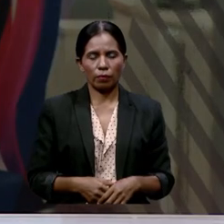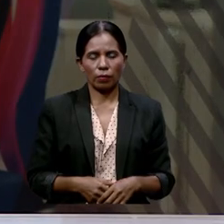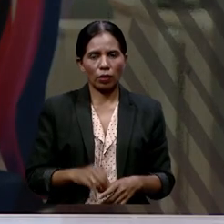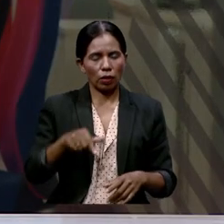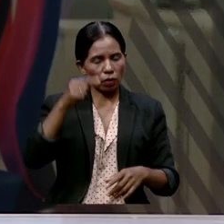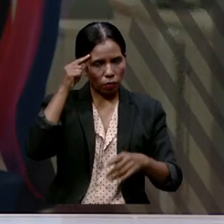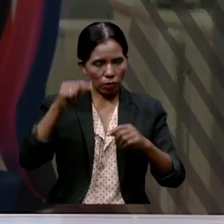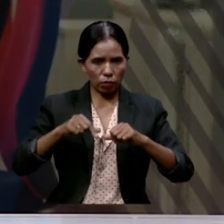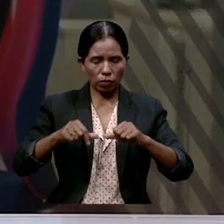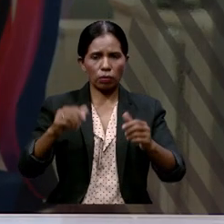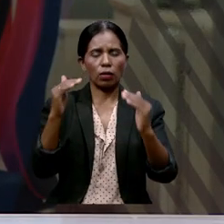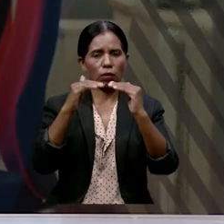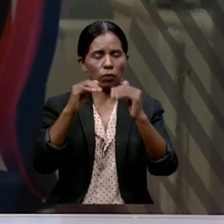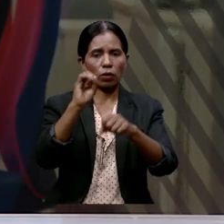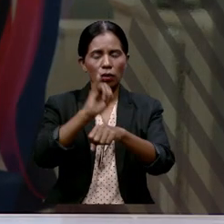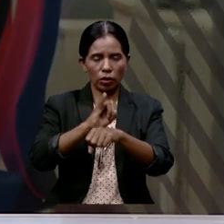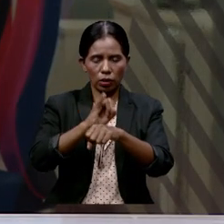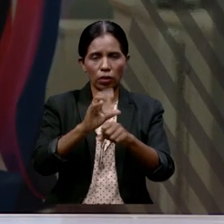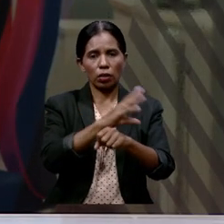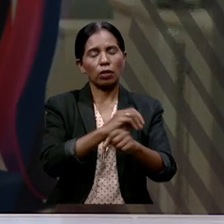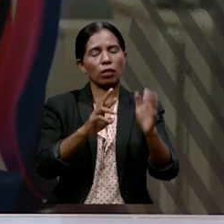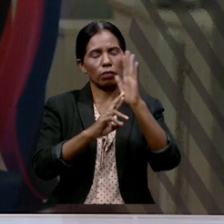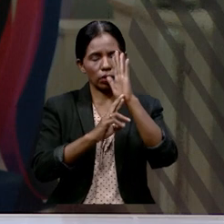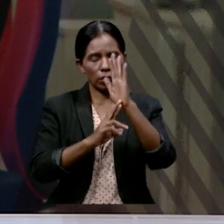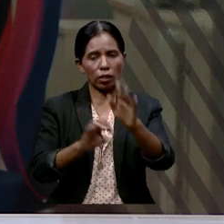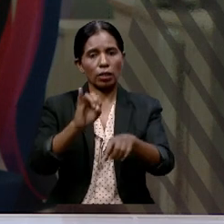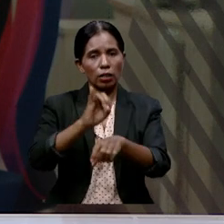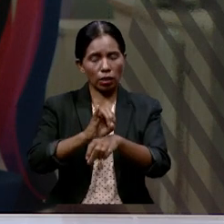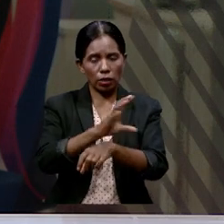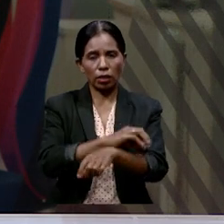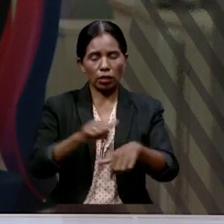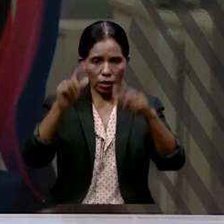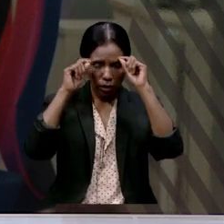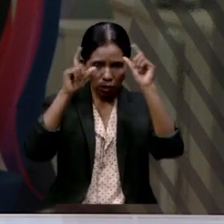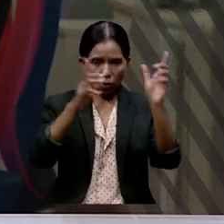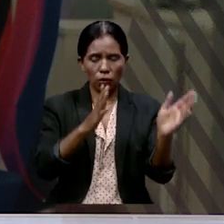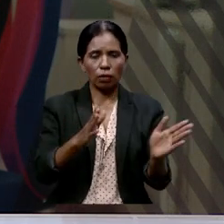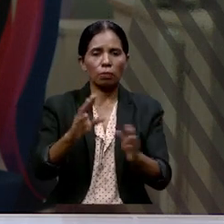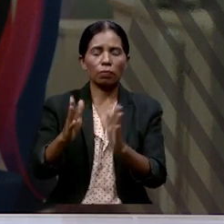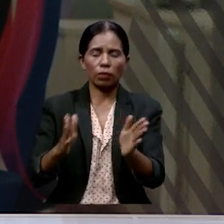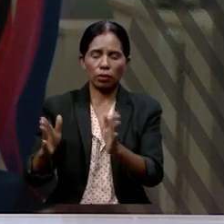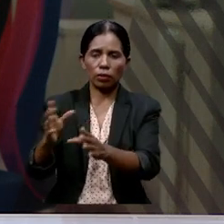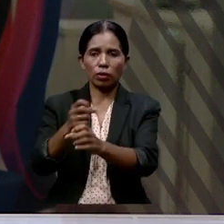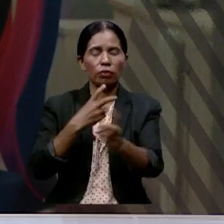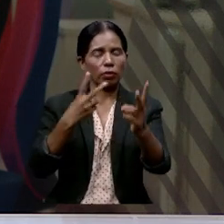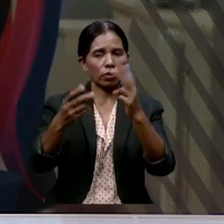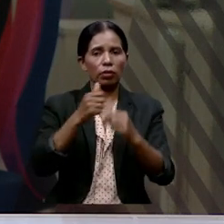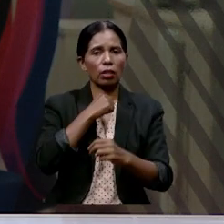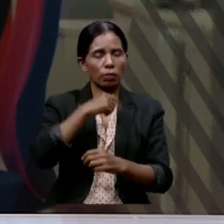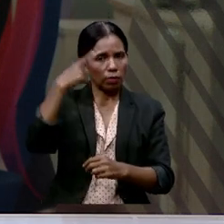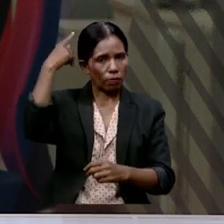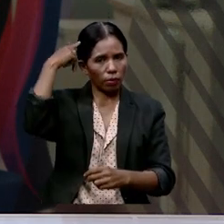governo continua encontro com a Igreja no representante Vaticano em Timor-Leste, com a preparação simo no visita a Papa Francisco.